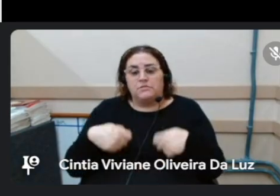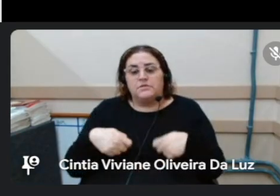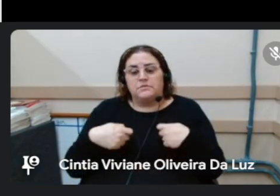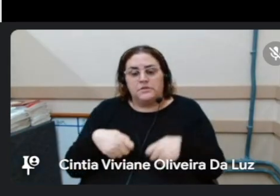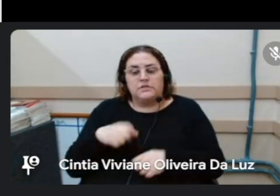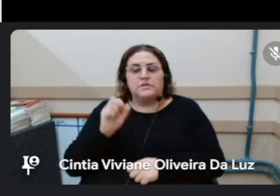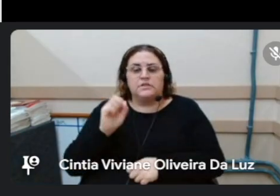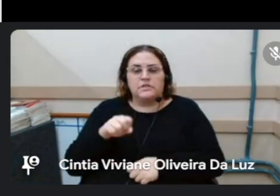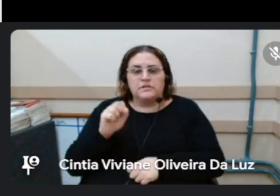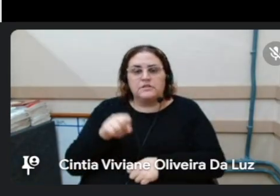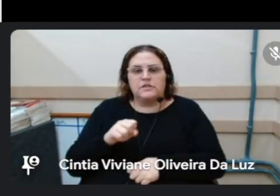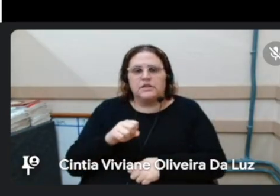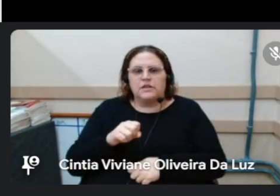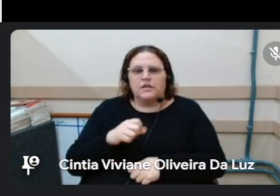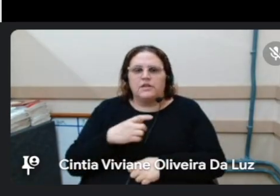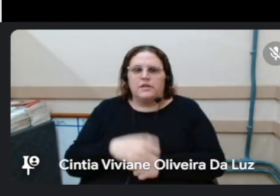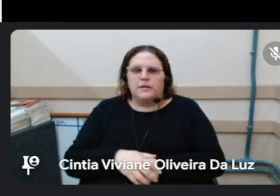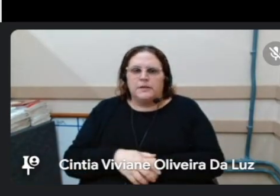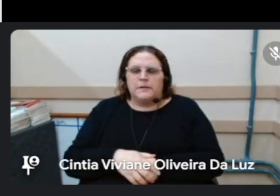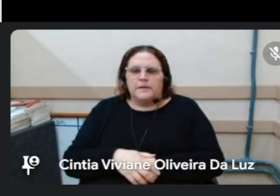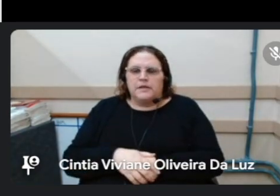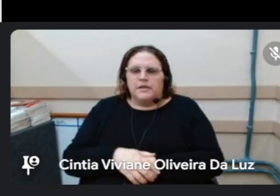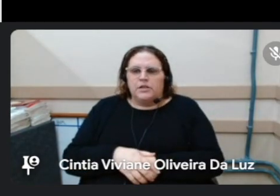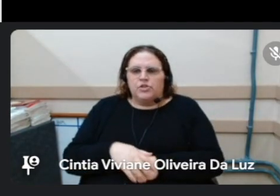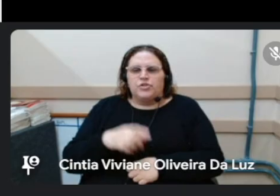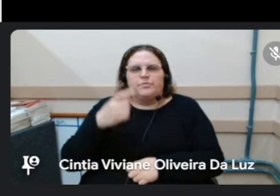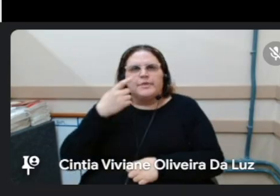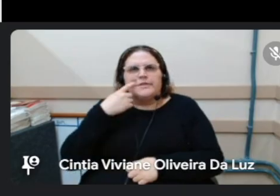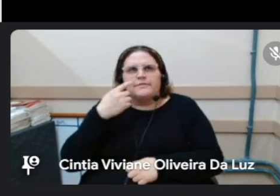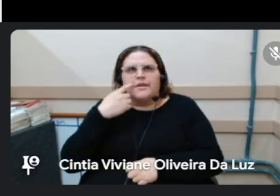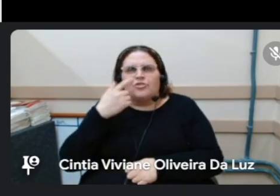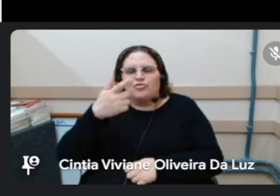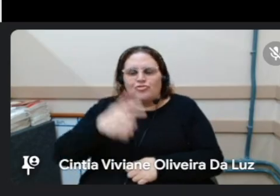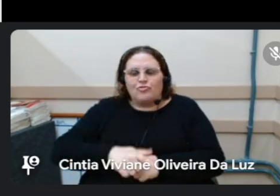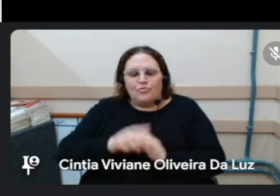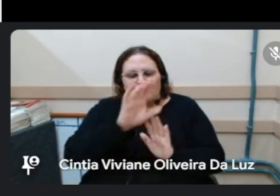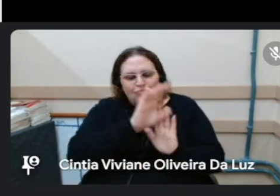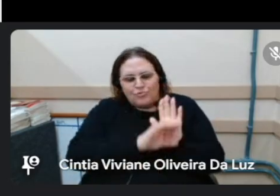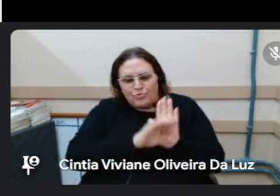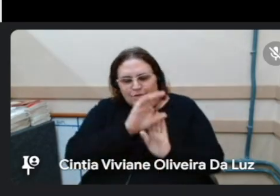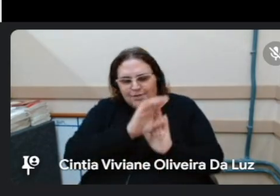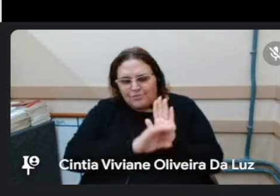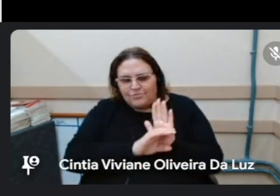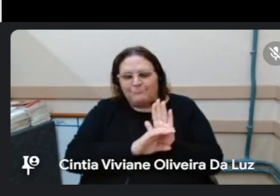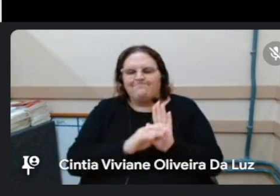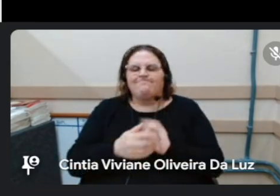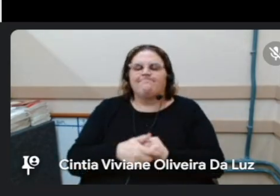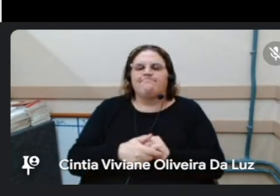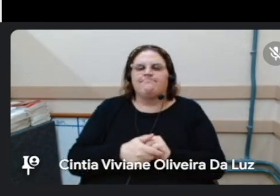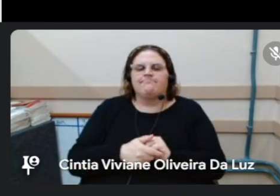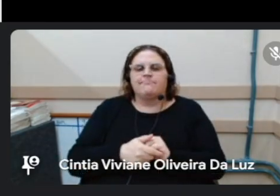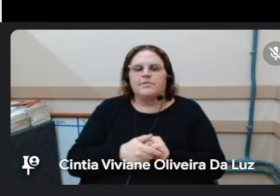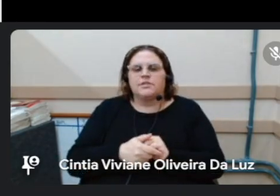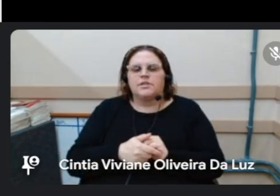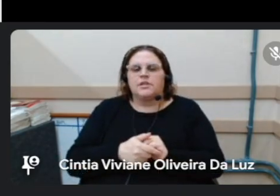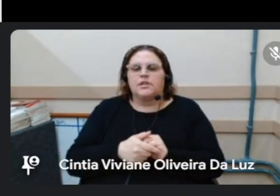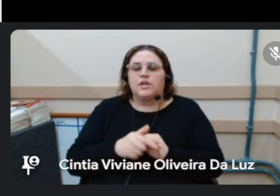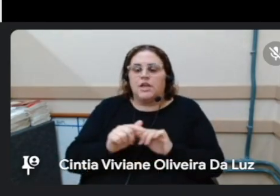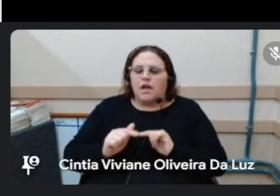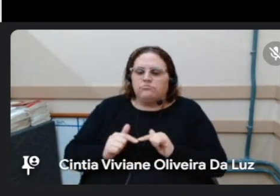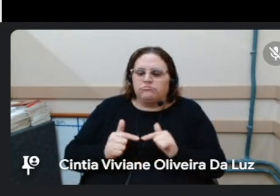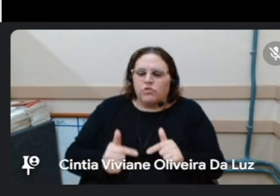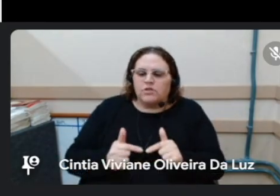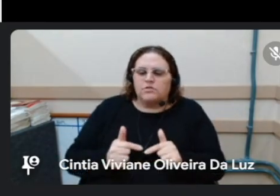premente de repensar os currículos né né Eh e a atuação da universidade em função dessas dinâmicas